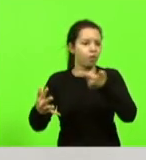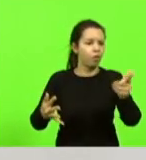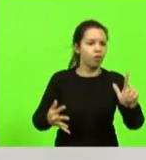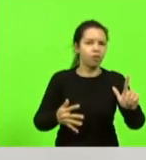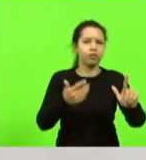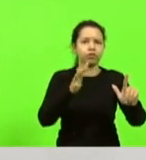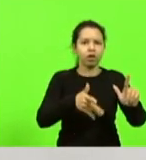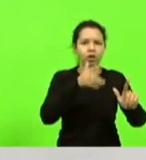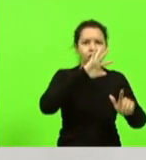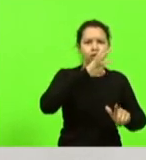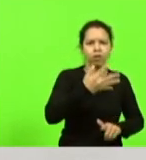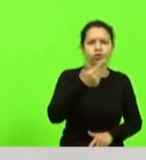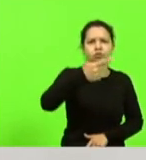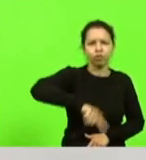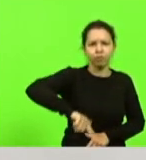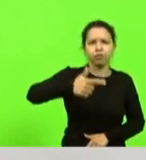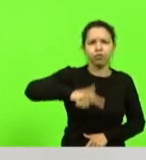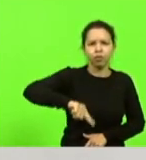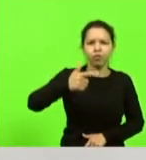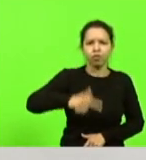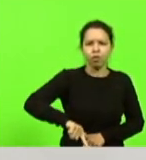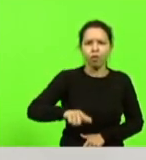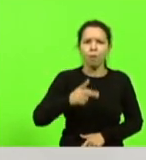Essa fome de lobo não para.